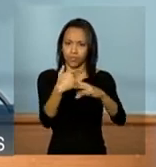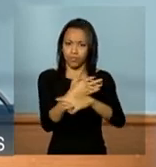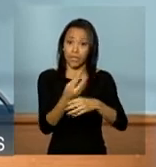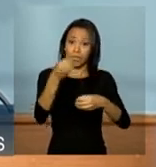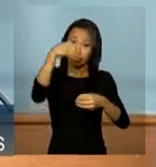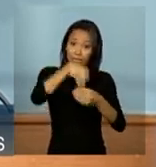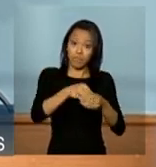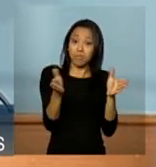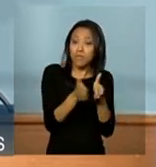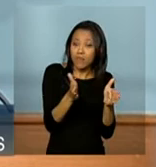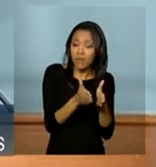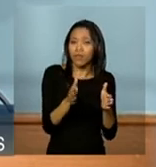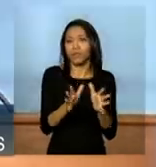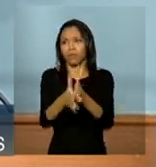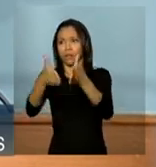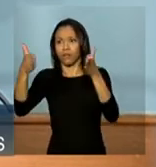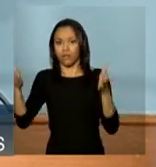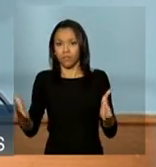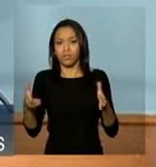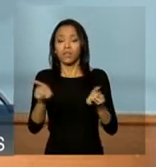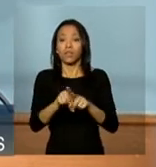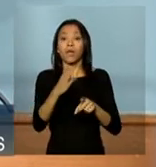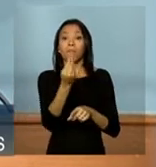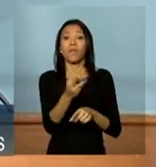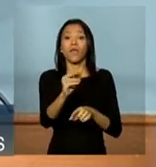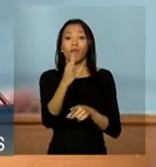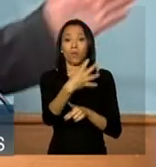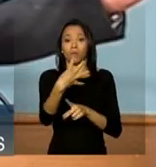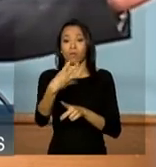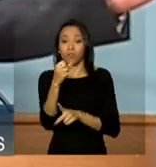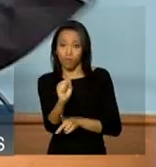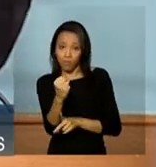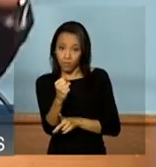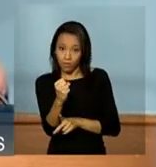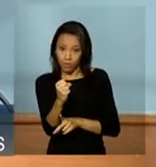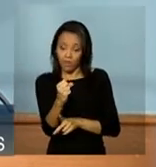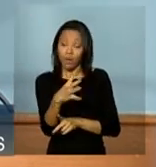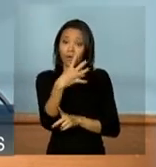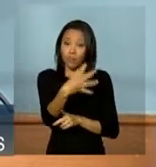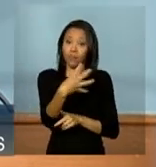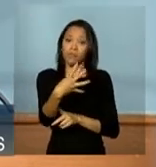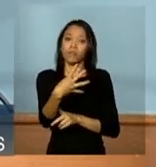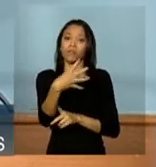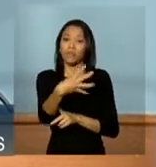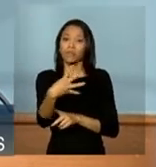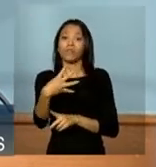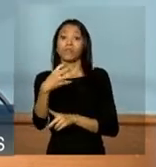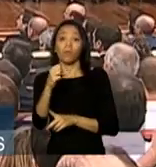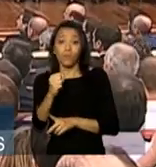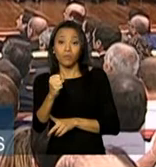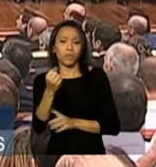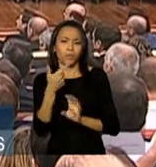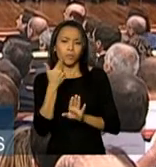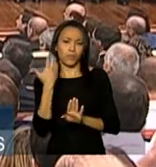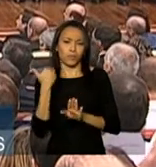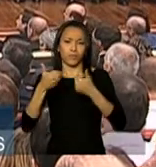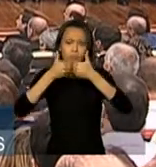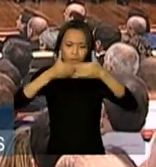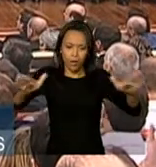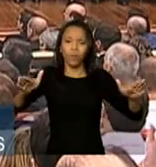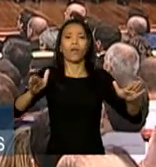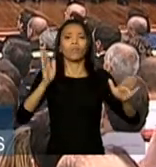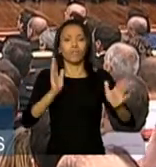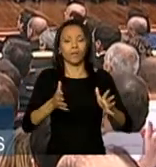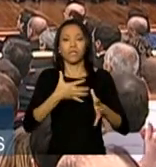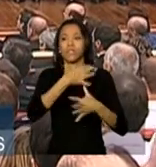municípios, grandes obras como a BR-448, que a presidenta inaugurou há poucos dias atrás, que é um